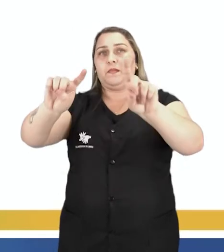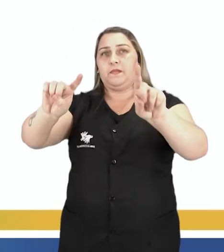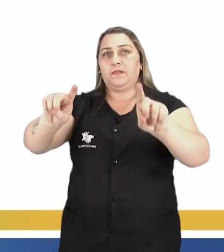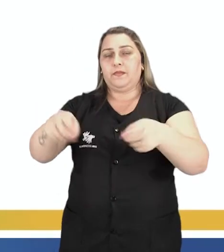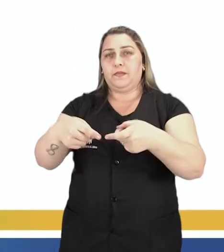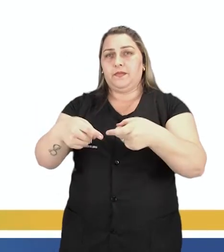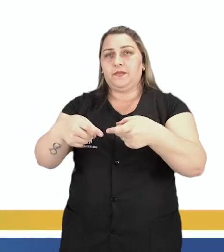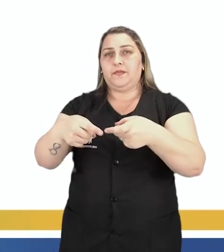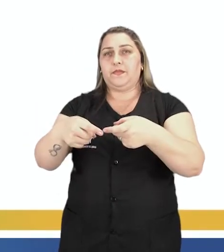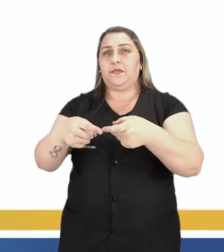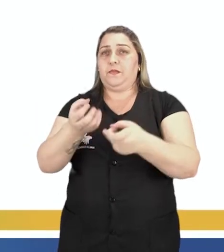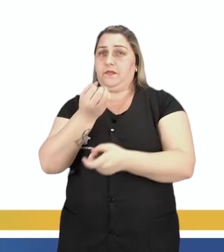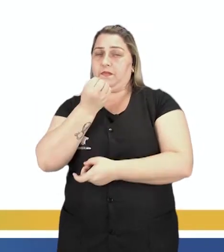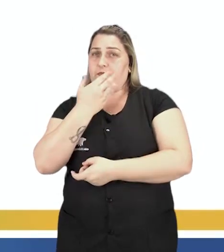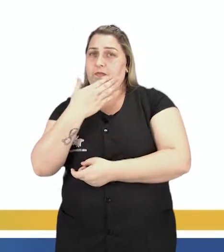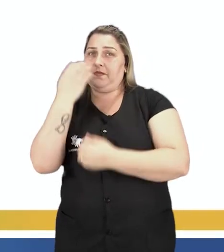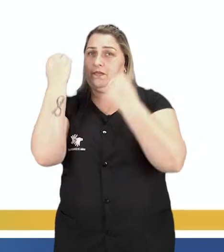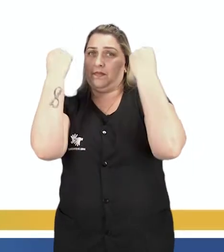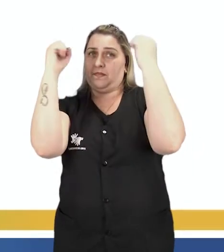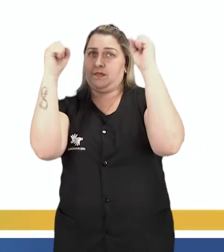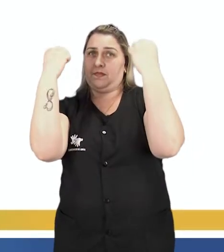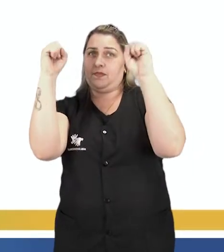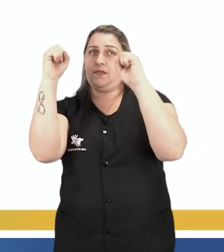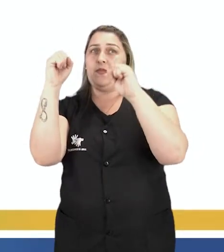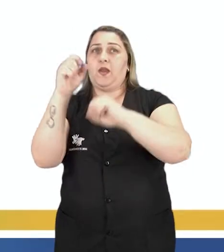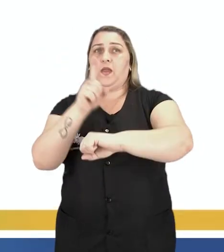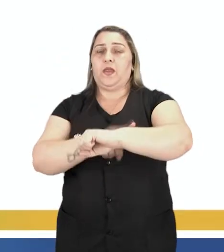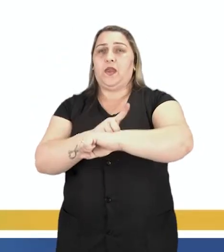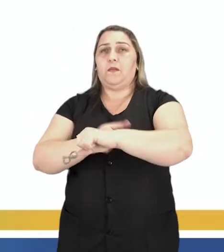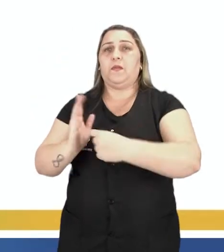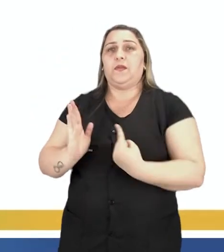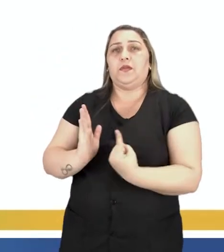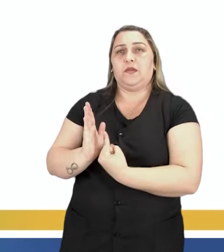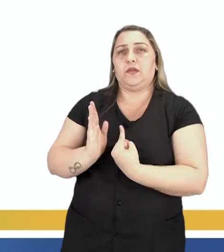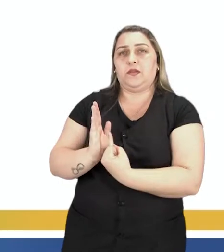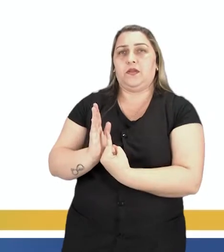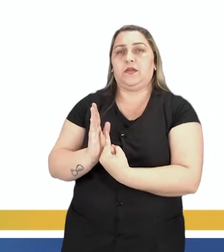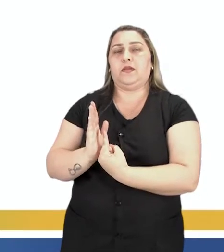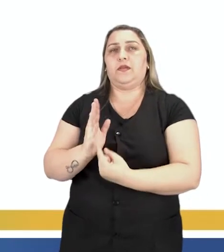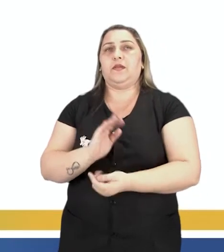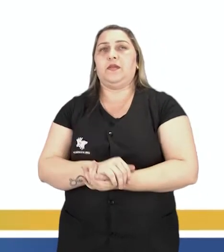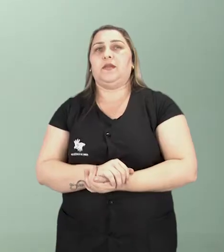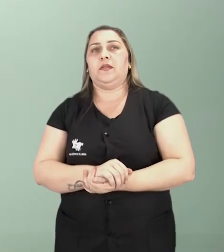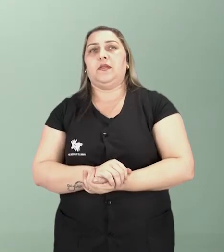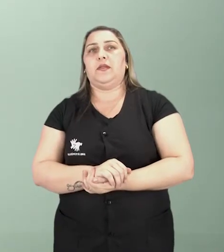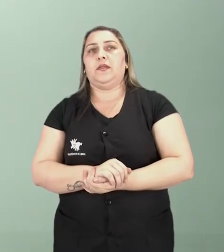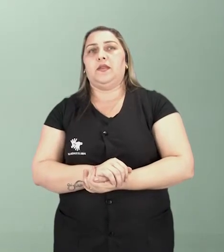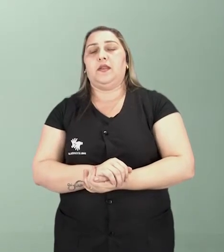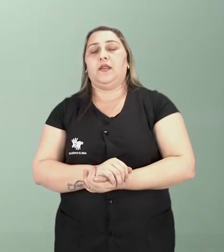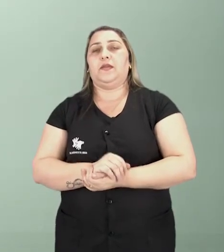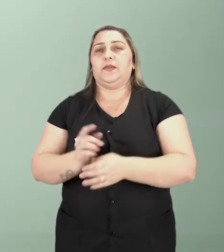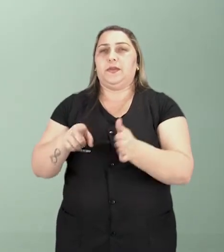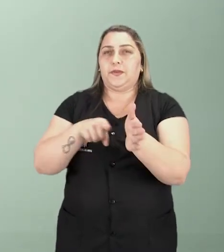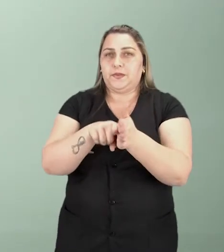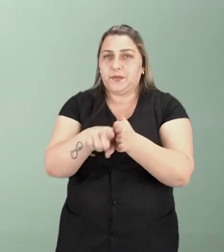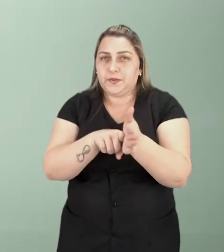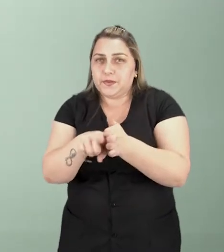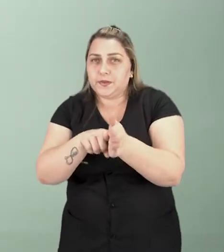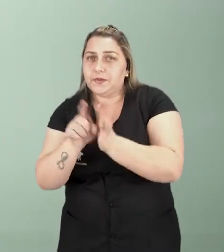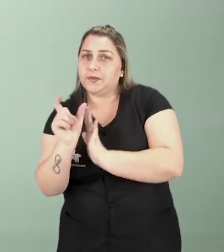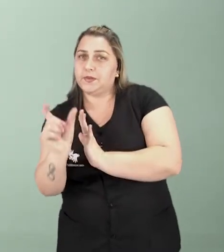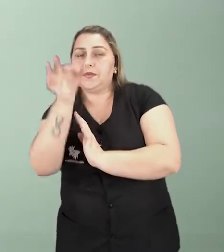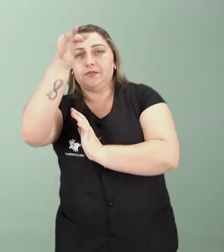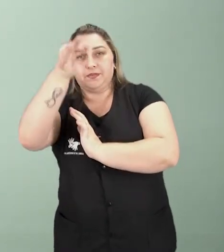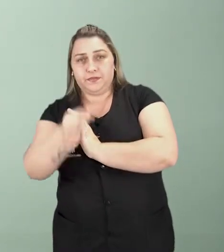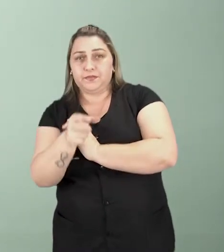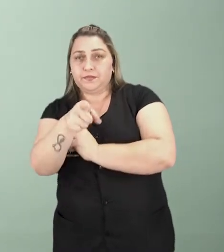aí para vocês, benefícios da atividade física em tempos de isolamento, seria a pesquisa com as palavras certas, se é o que